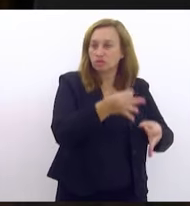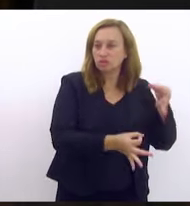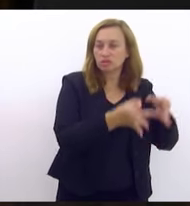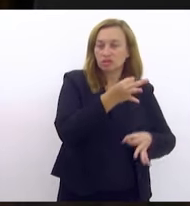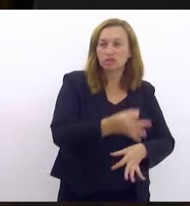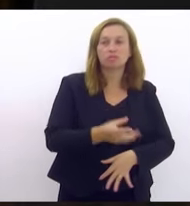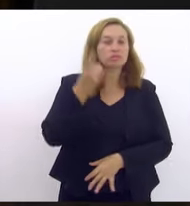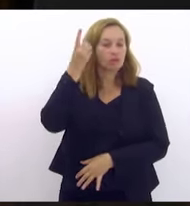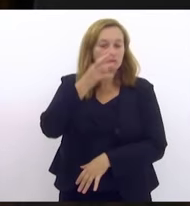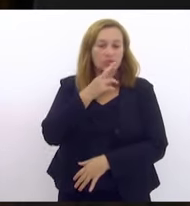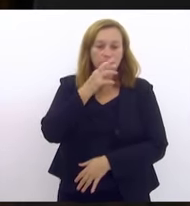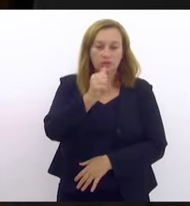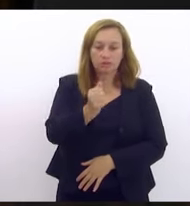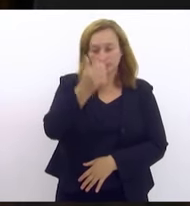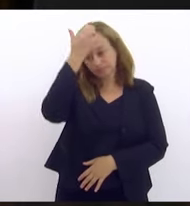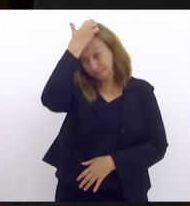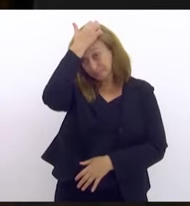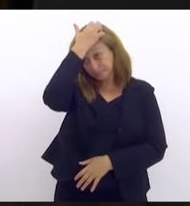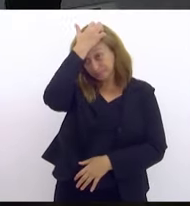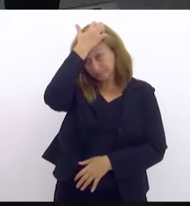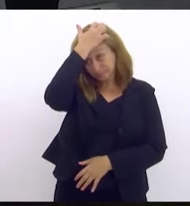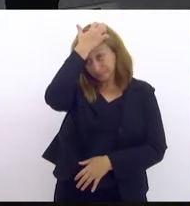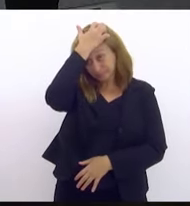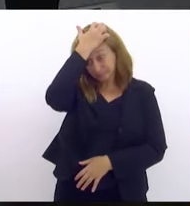Constituição e Justiça, deputado Rodrigo Amorim.